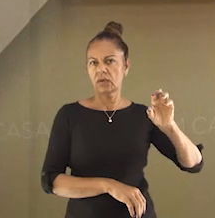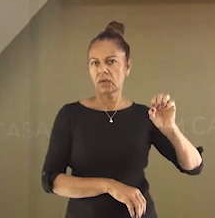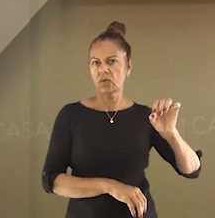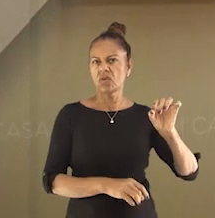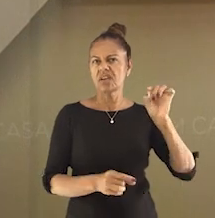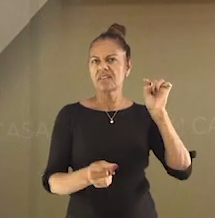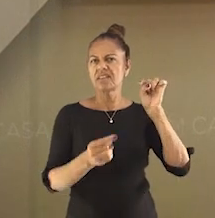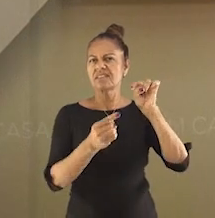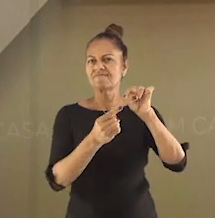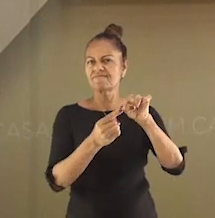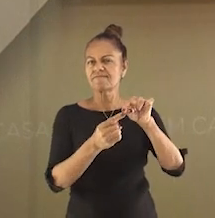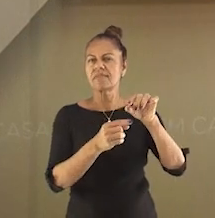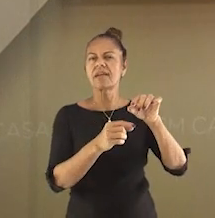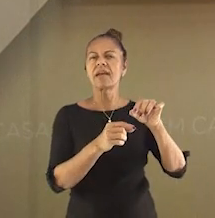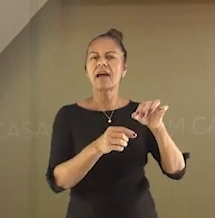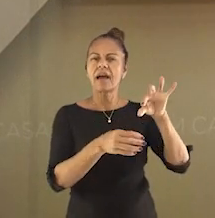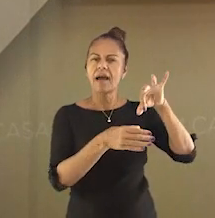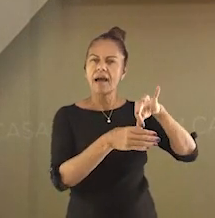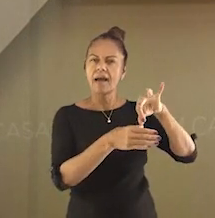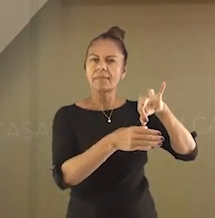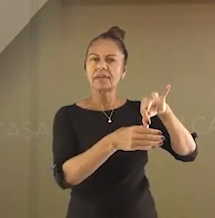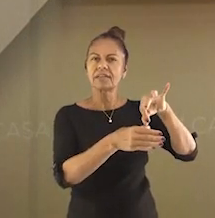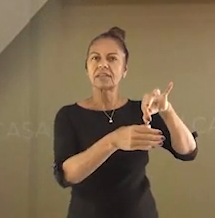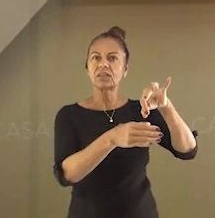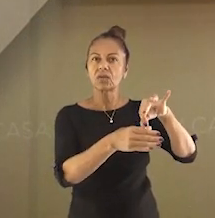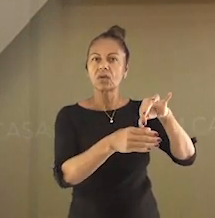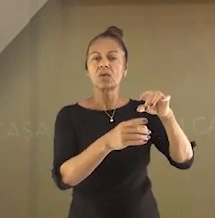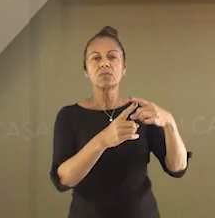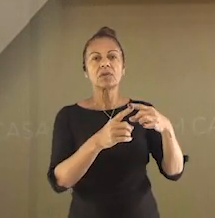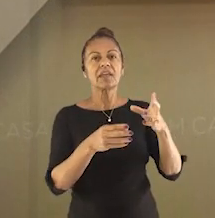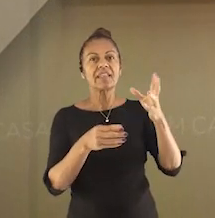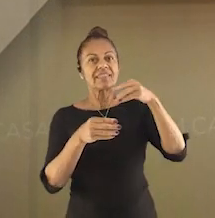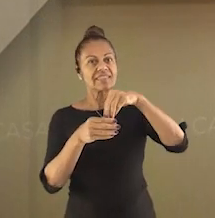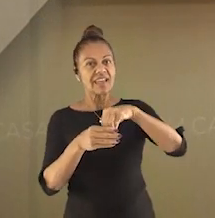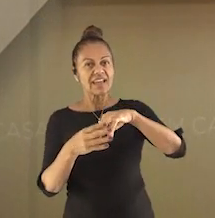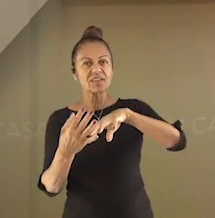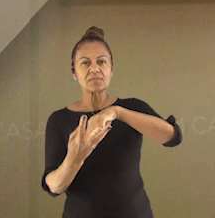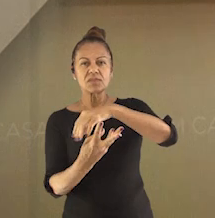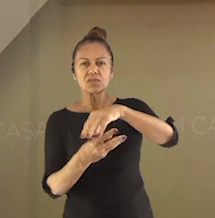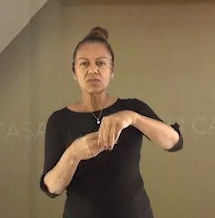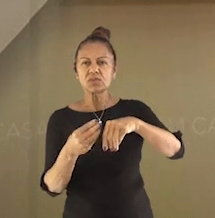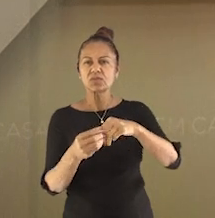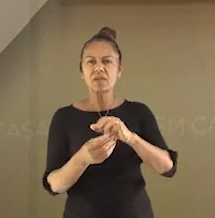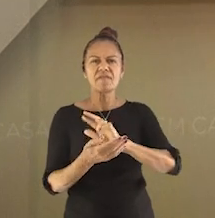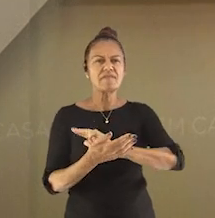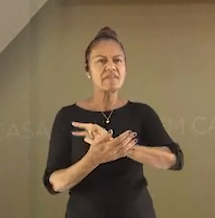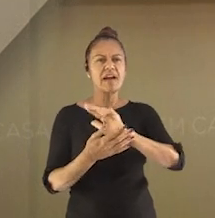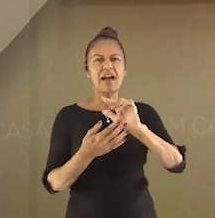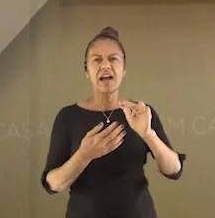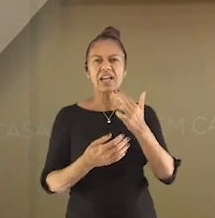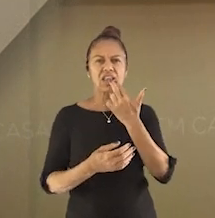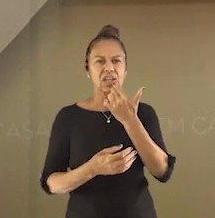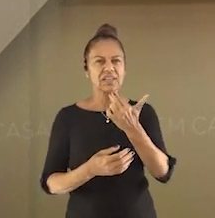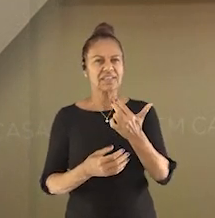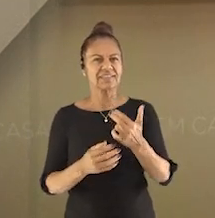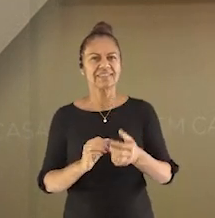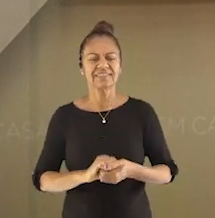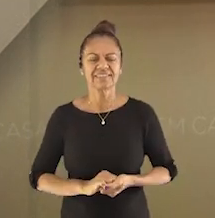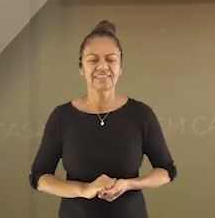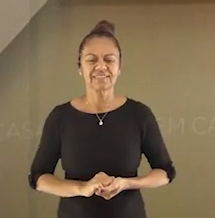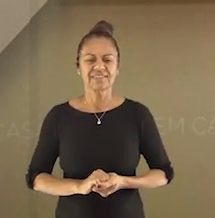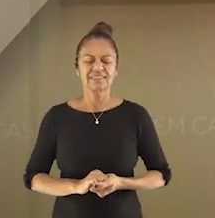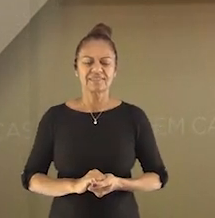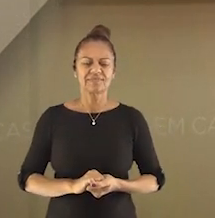pois ele apresenta muitos nutrientes. E vocês lembram que eu falei acerca do papel da minhoca? Nesse tipo